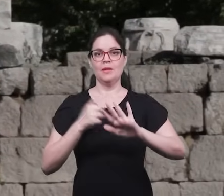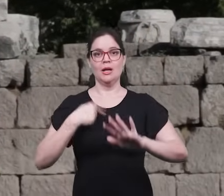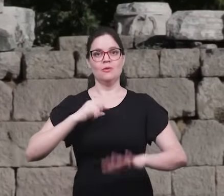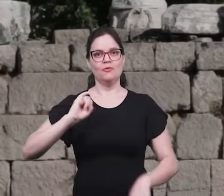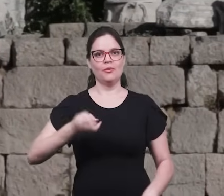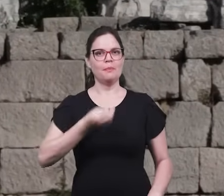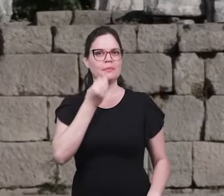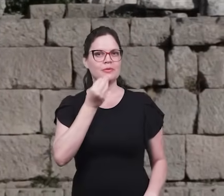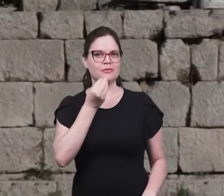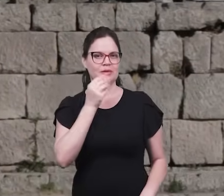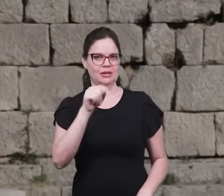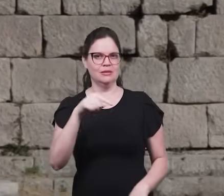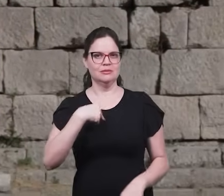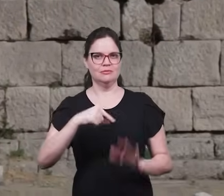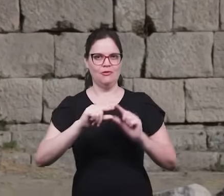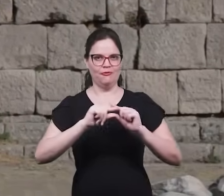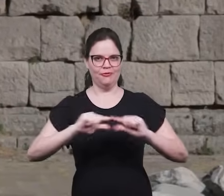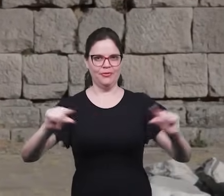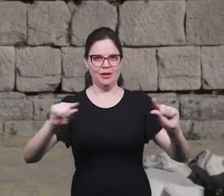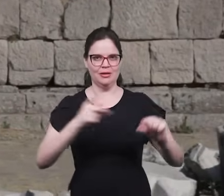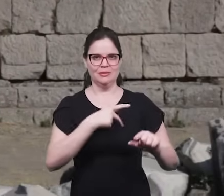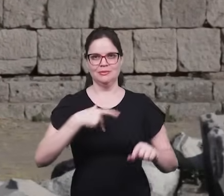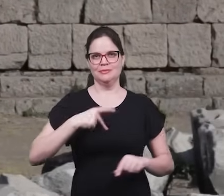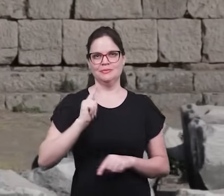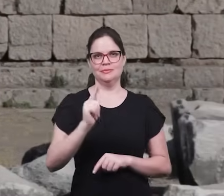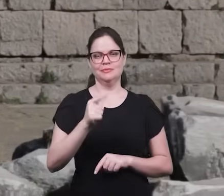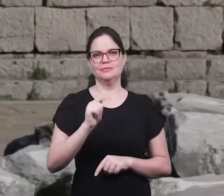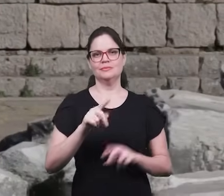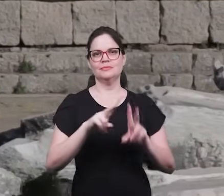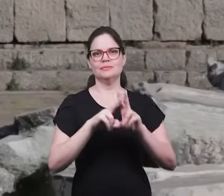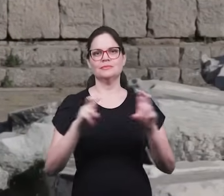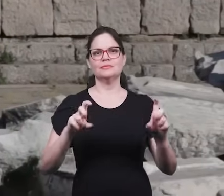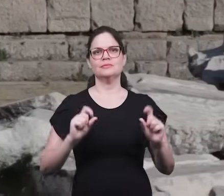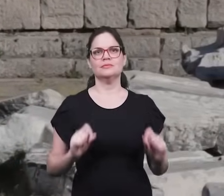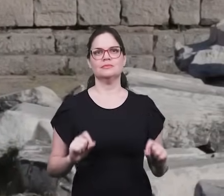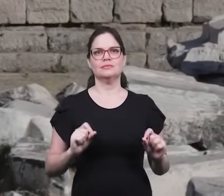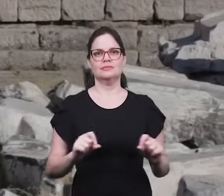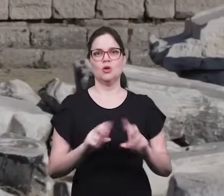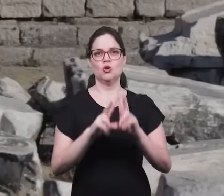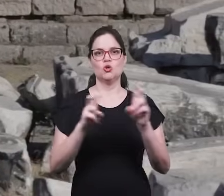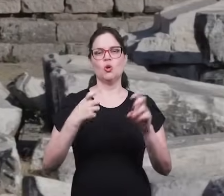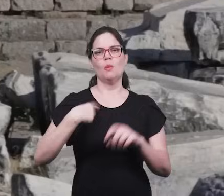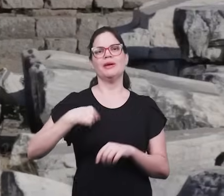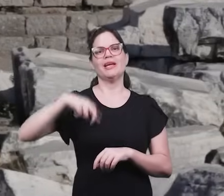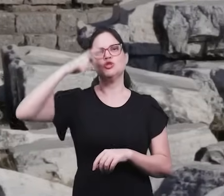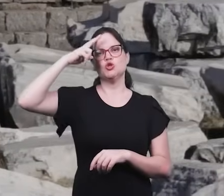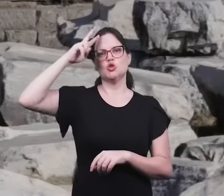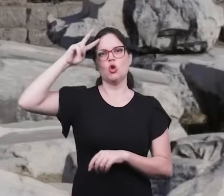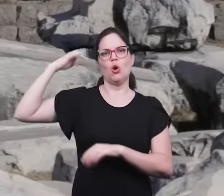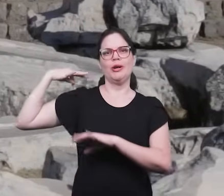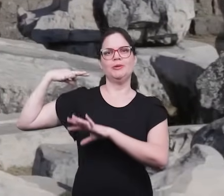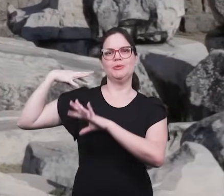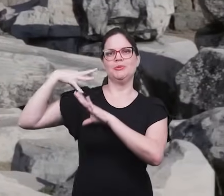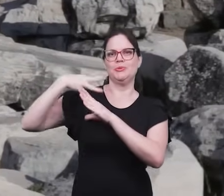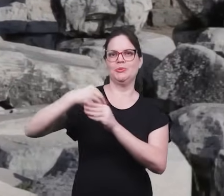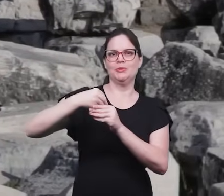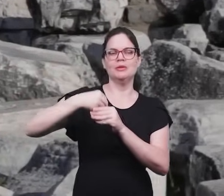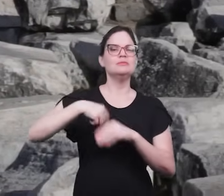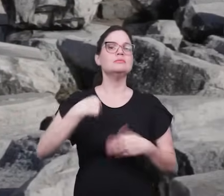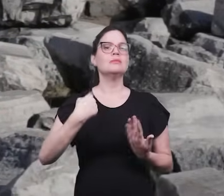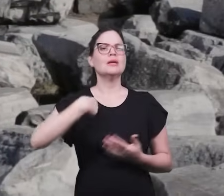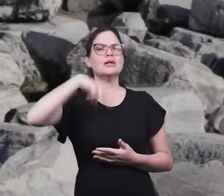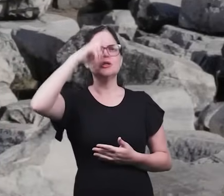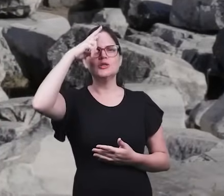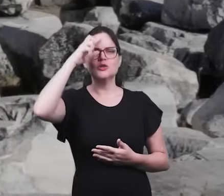Queria aproveitar uma expressão que o pastor Gideuti utilizou, substrato histórico. E história é com você, Edson.